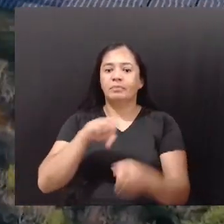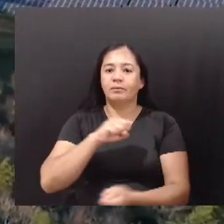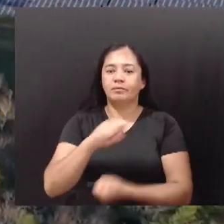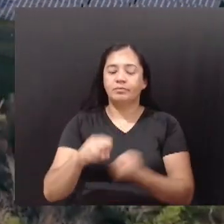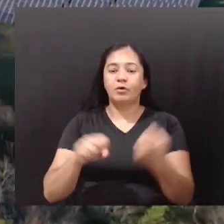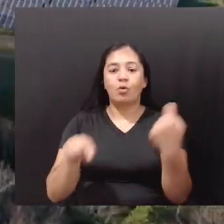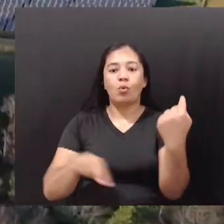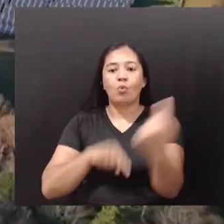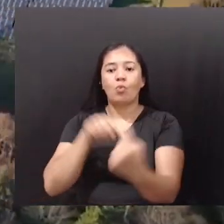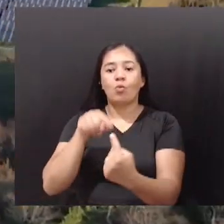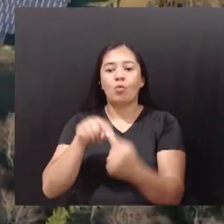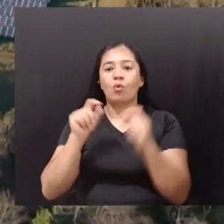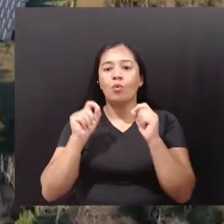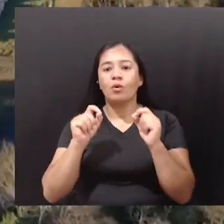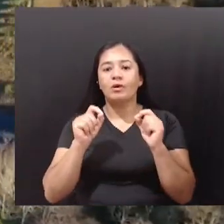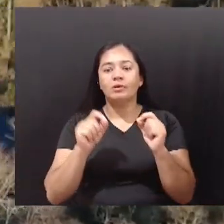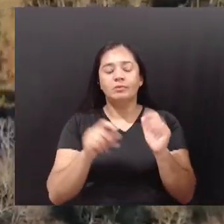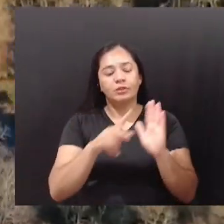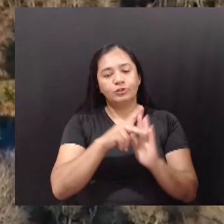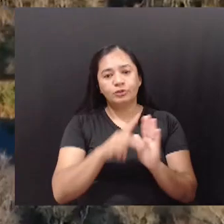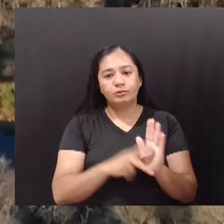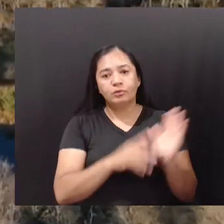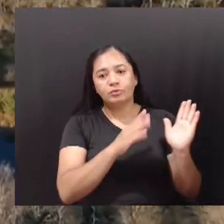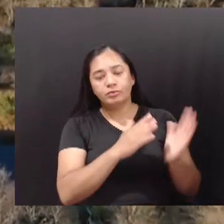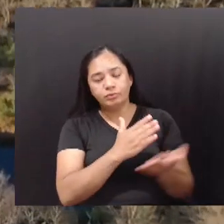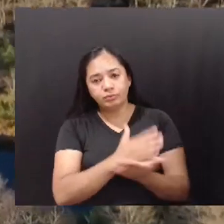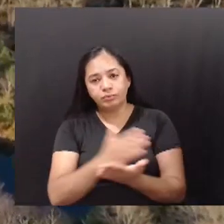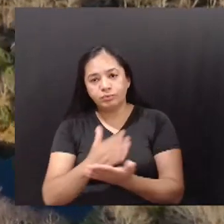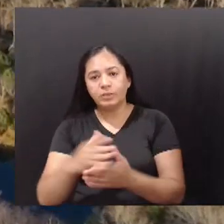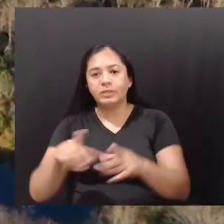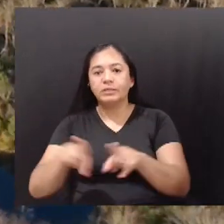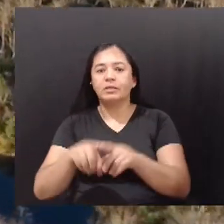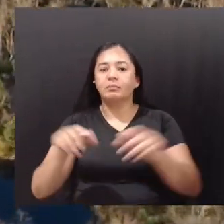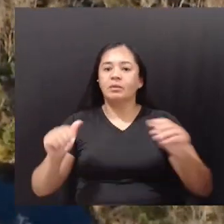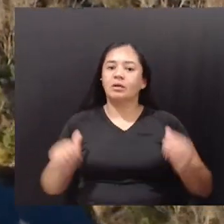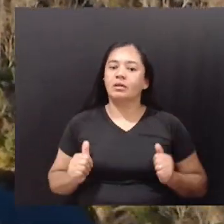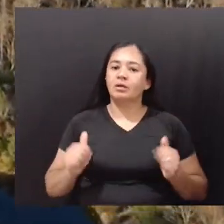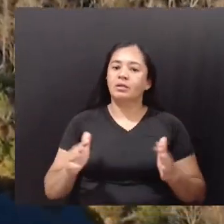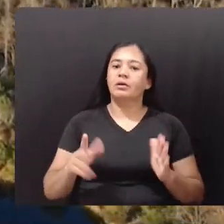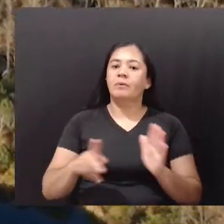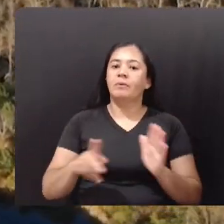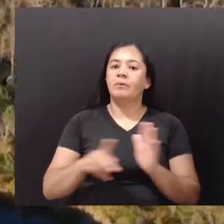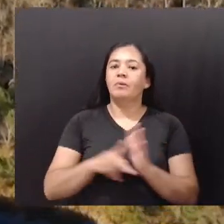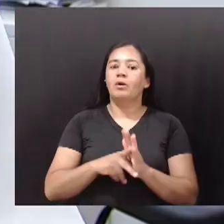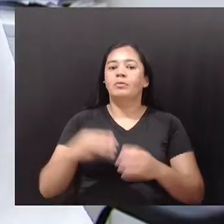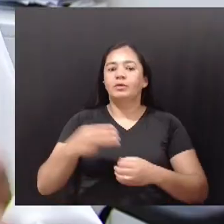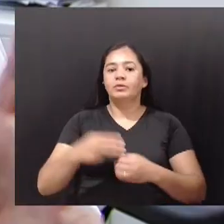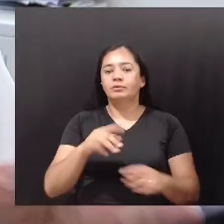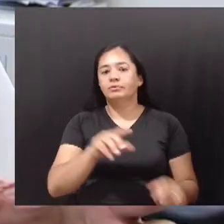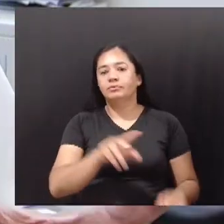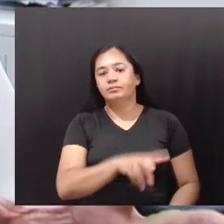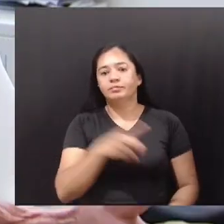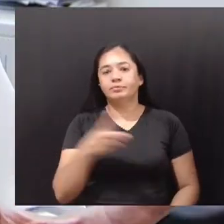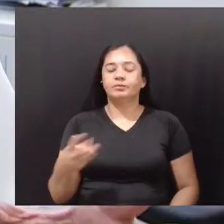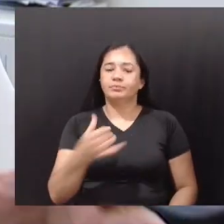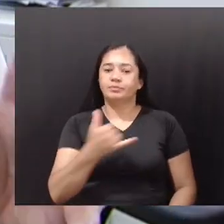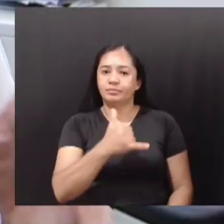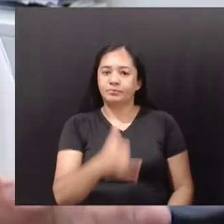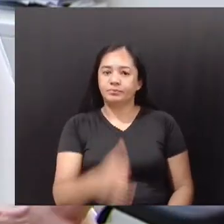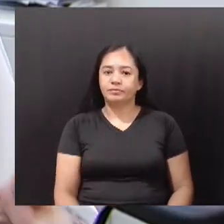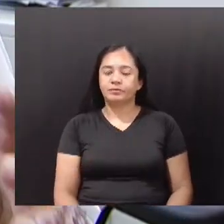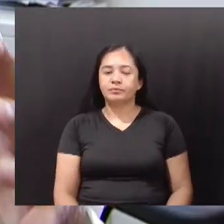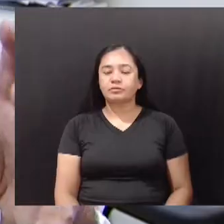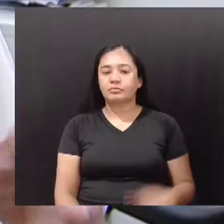objetivo de financiar programas, projetos e ações do Plano Municipal de Transição Energética. Tentar ter um local que você